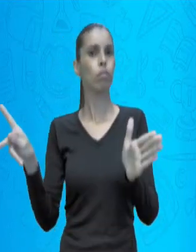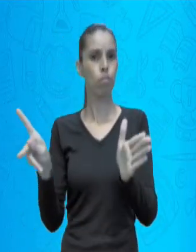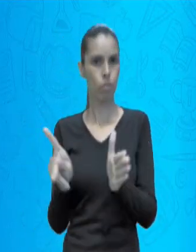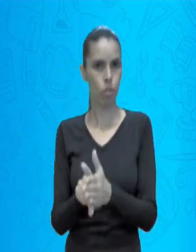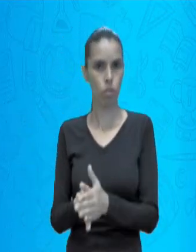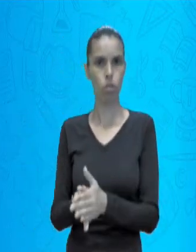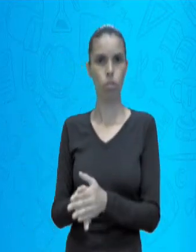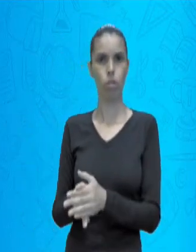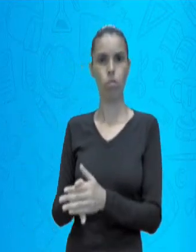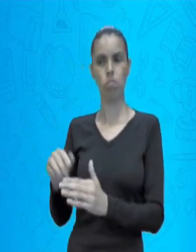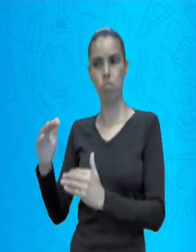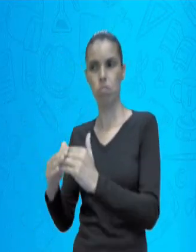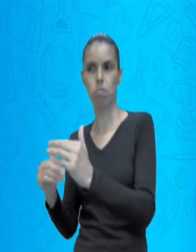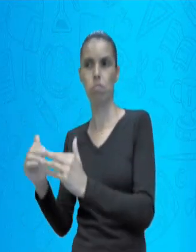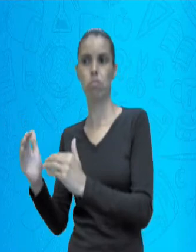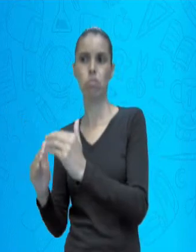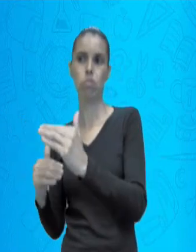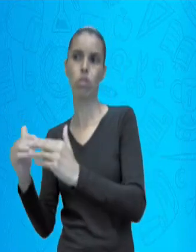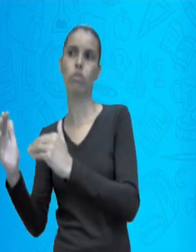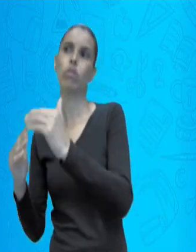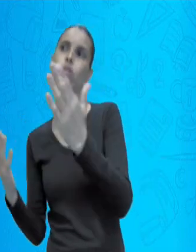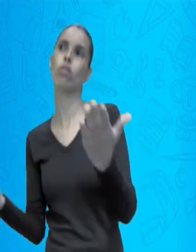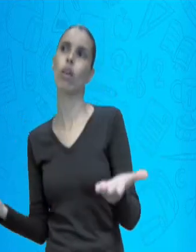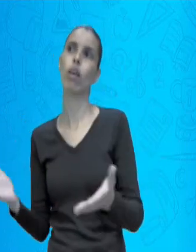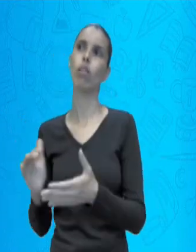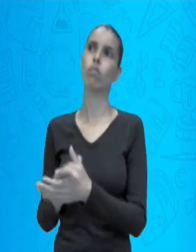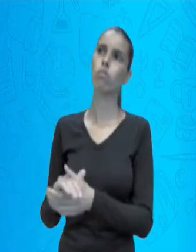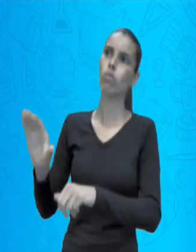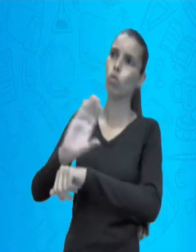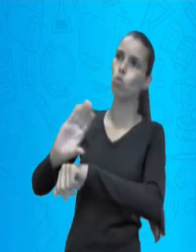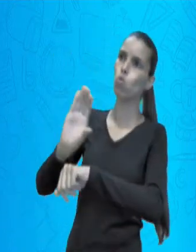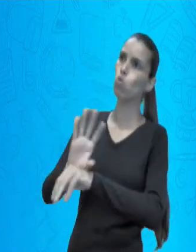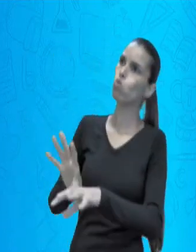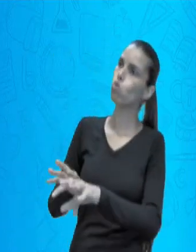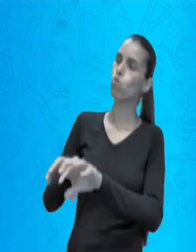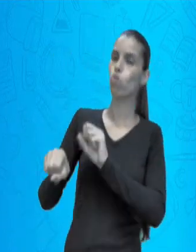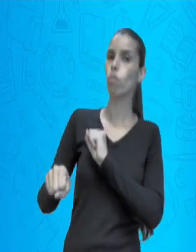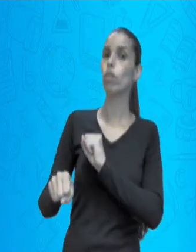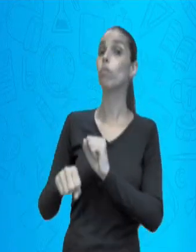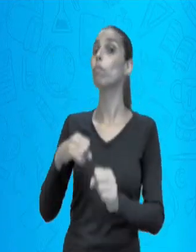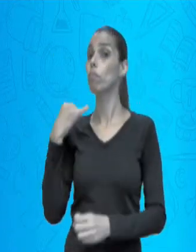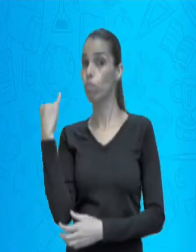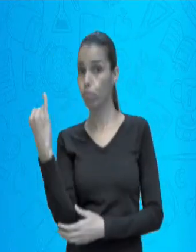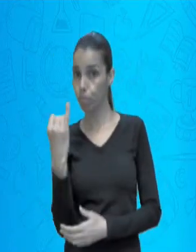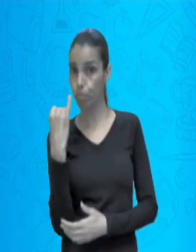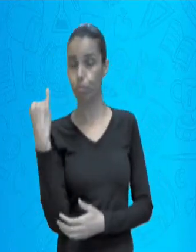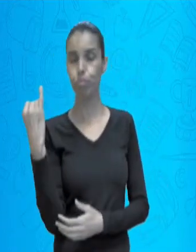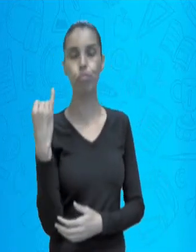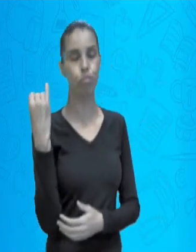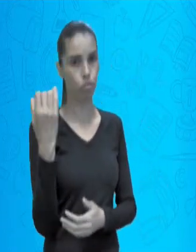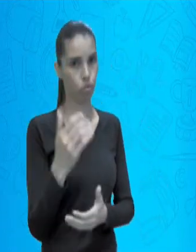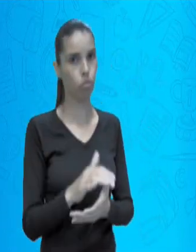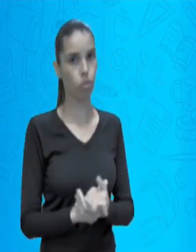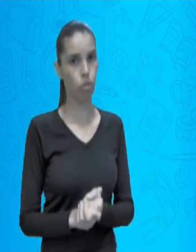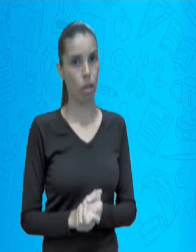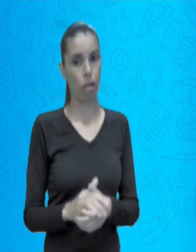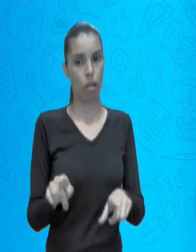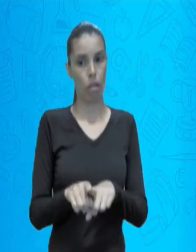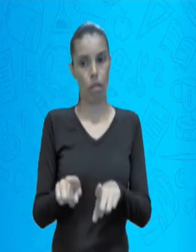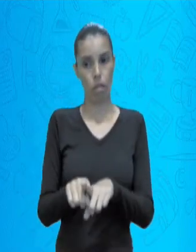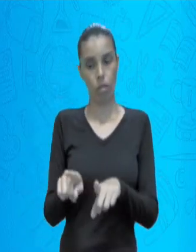de detalhes. Quanto à morte, eu já falei também, relatar a data do falecimento